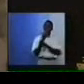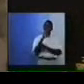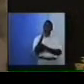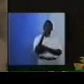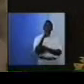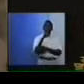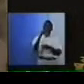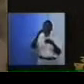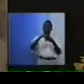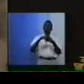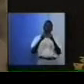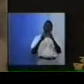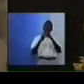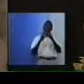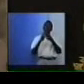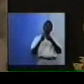mãe.